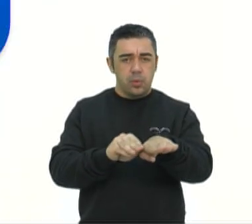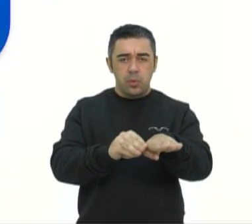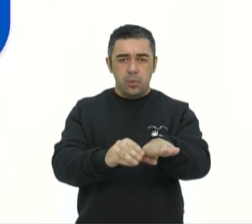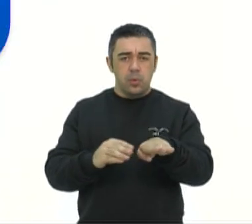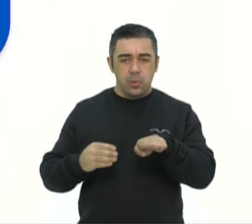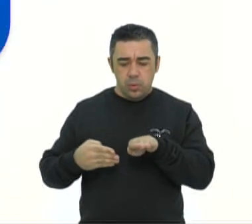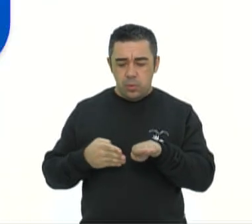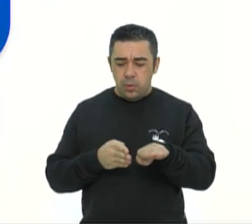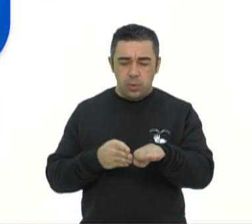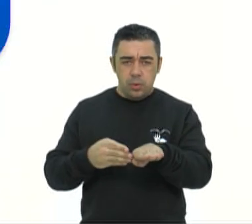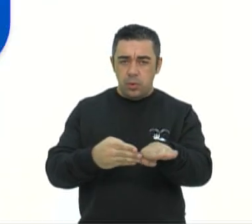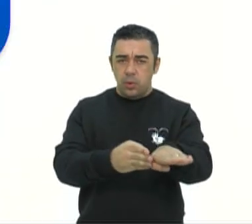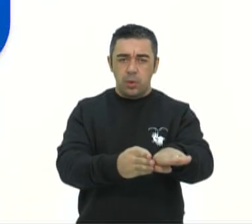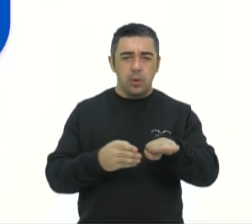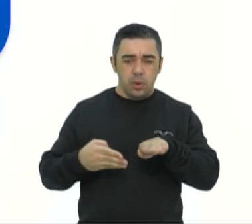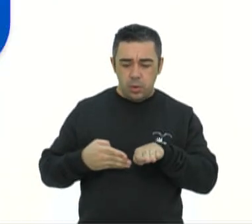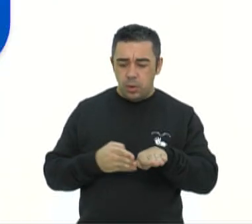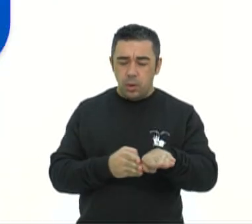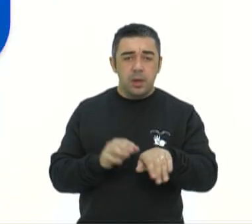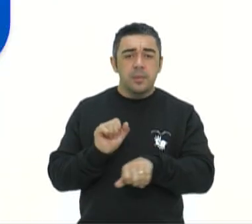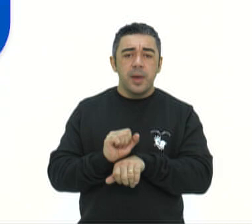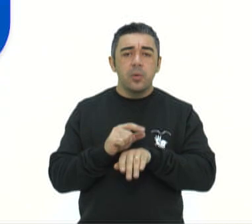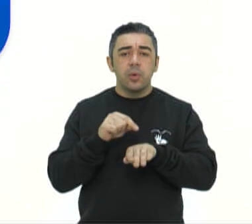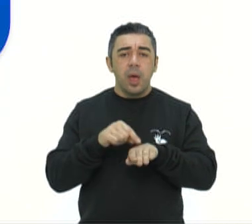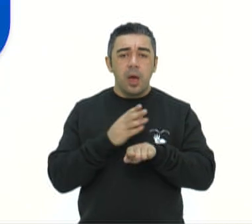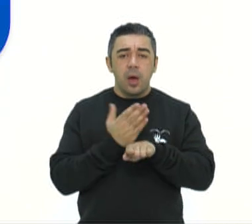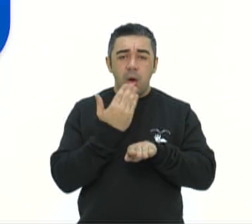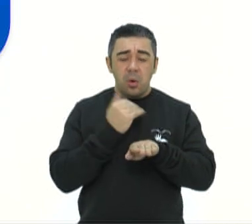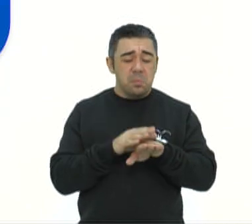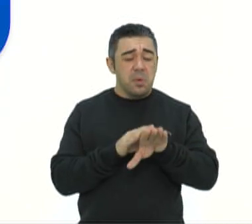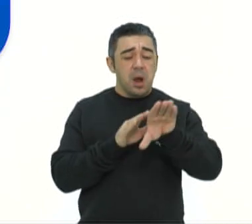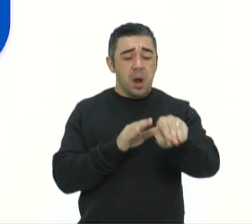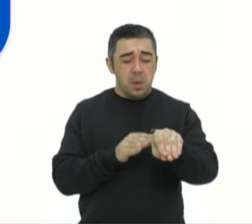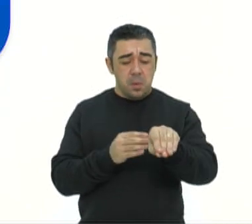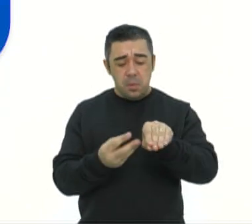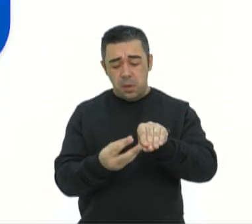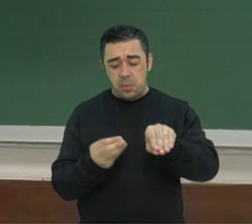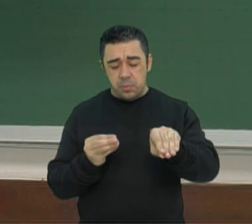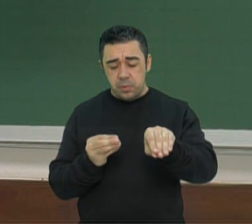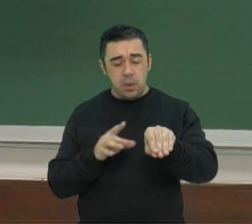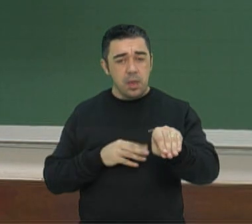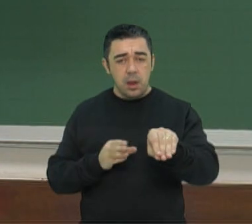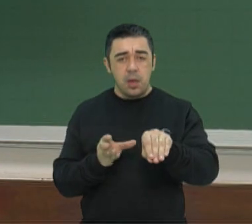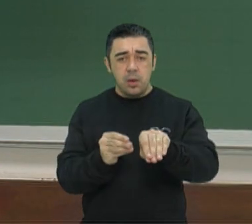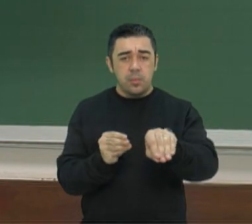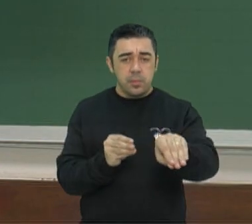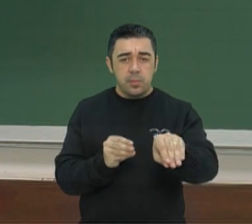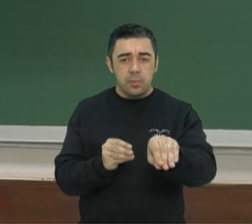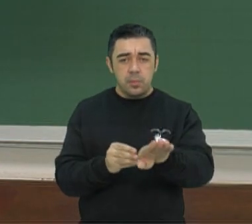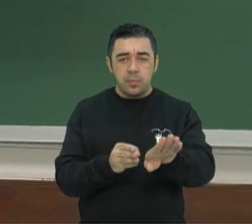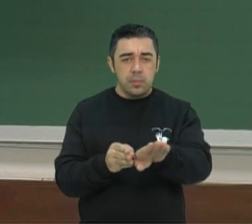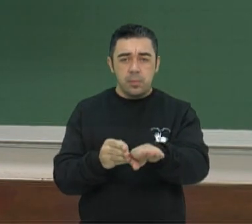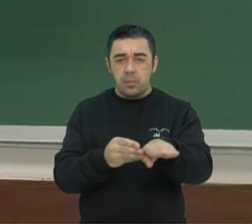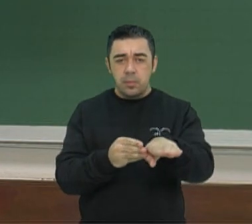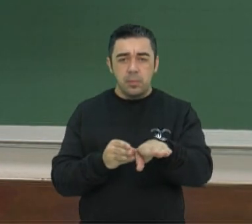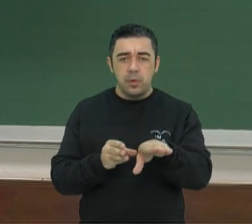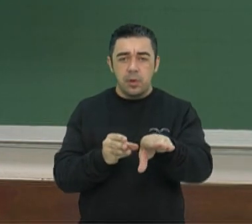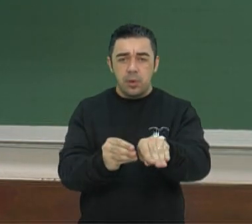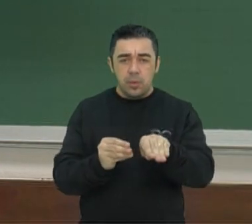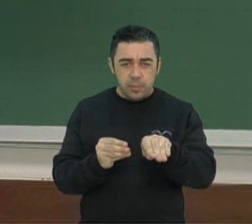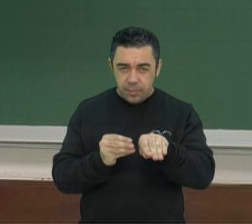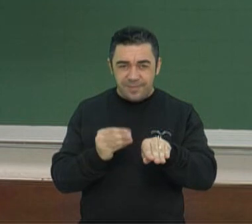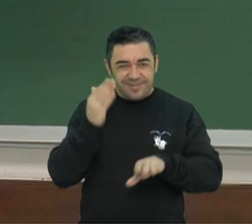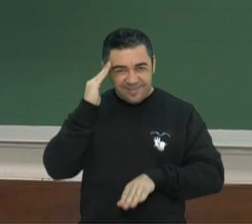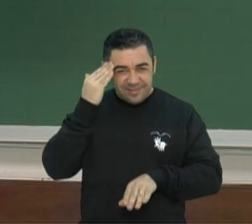esperando restos de alimento. Mas para o tubarão não faz diferença nenhuma. Para ele já é resto mesmo, ele já não ia comer aquele alimento que